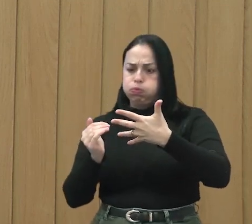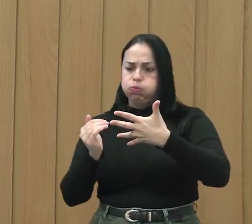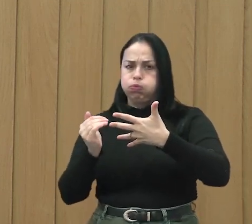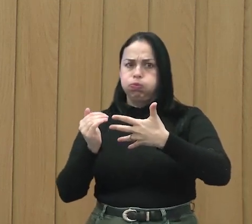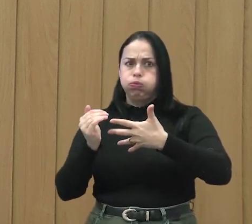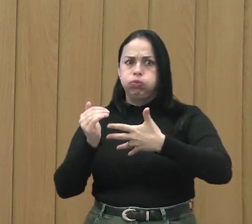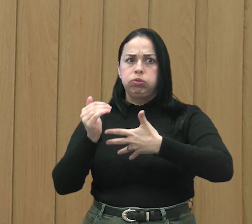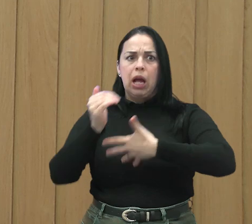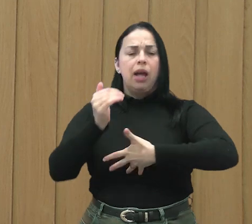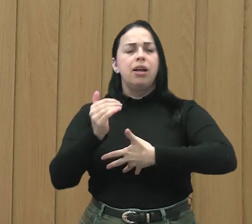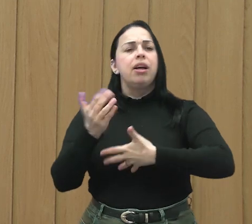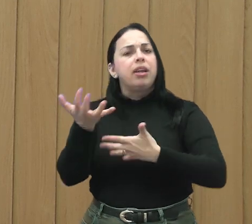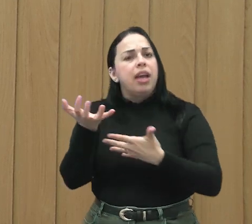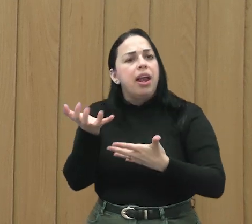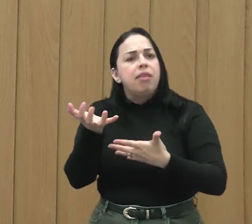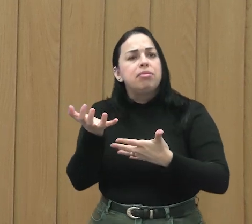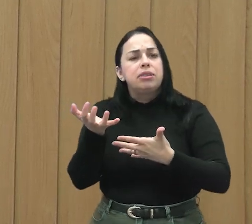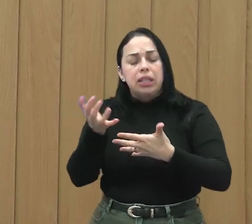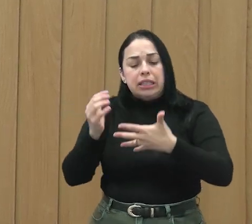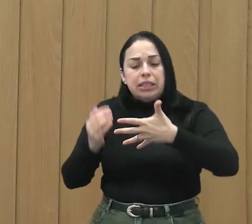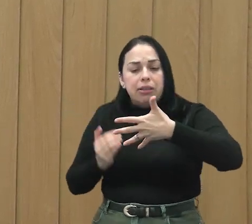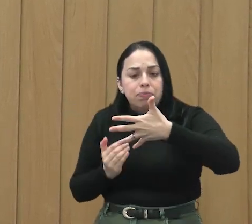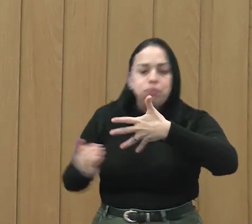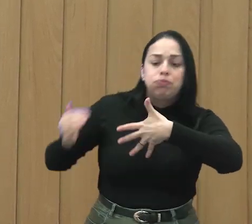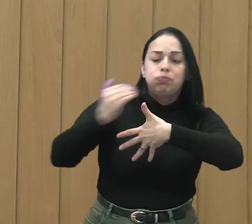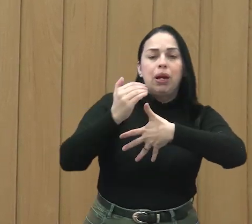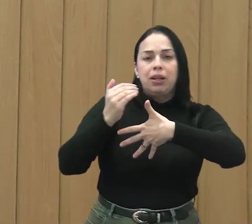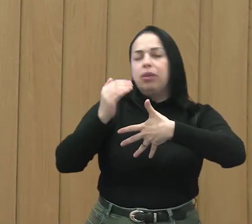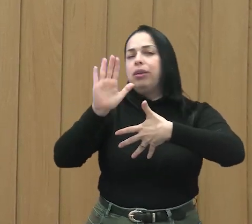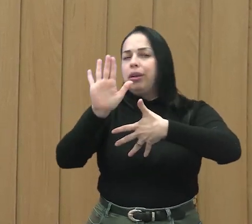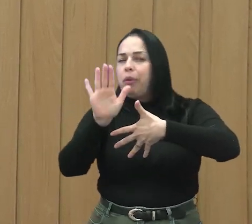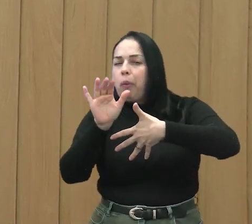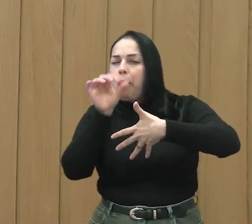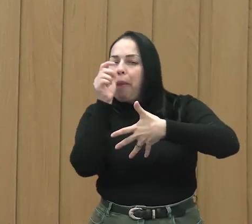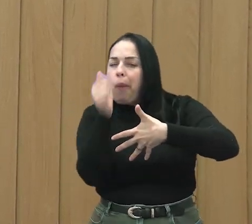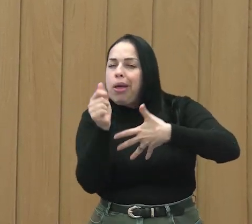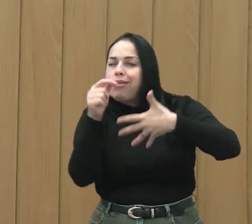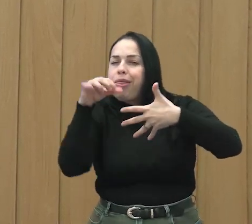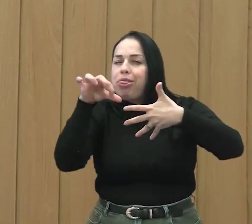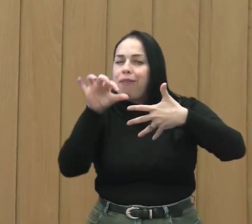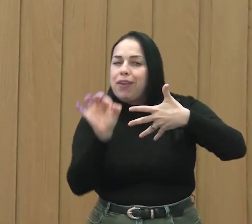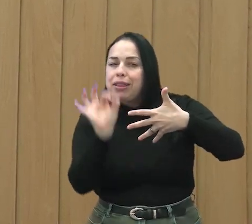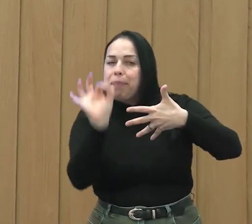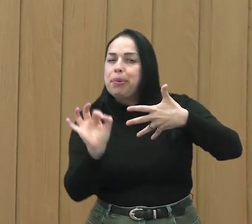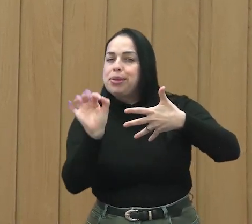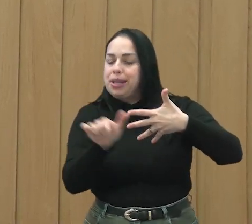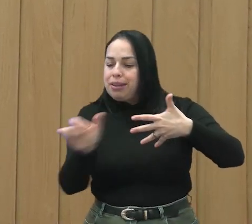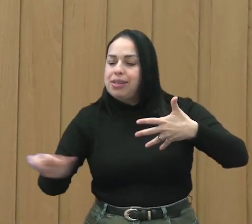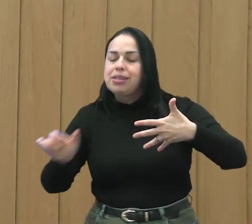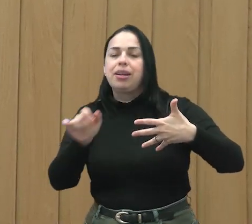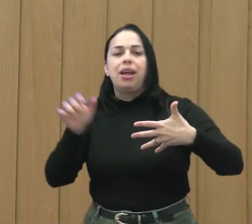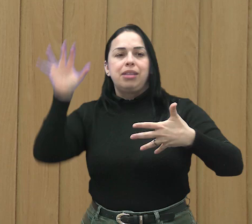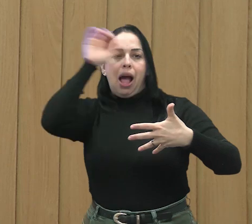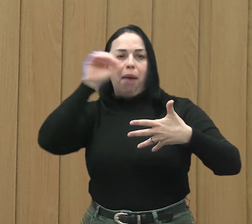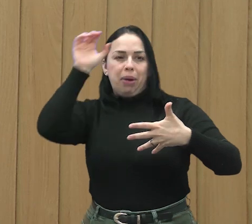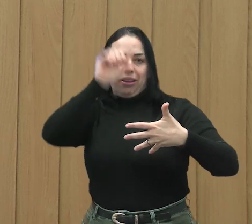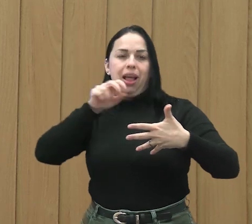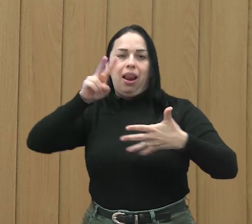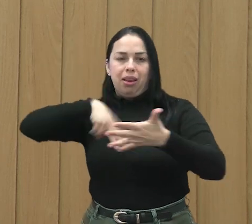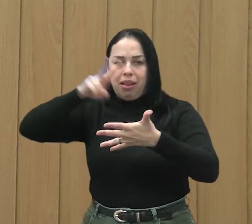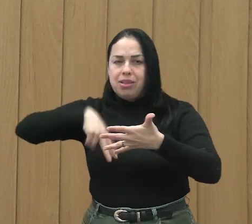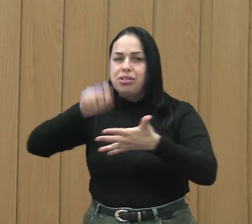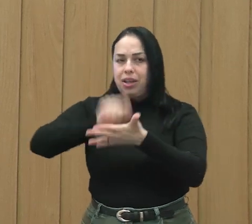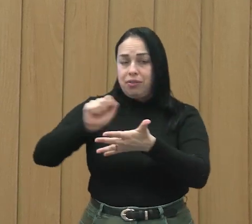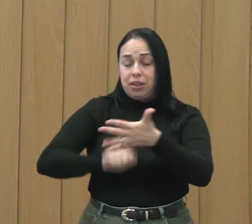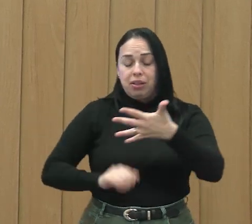gente entende que estaríamos satisfeitos quando próximo aí dos 90% das crianças estejam alfabetizadas ao final do segundo